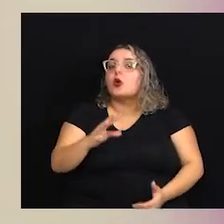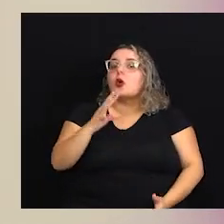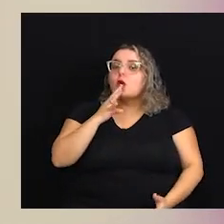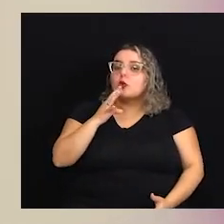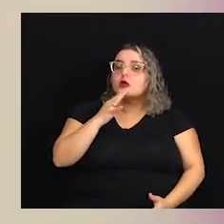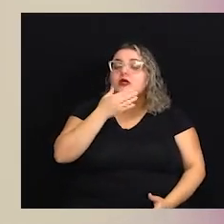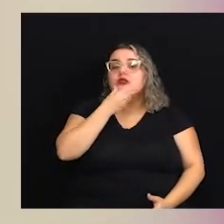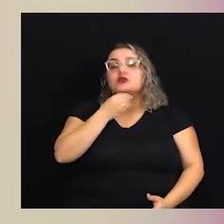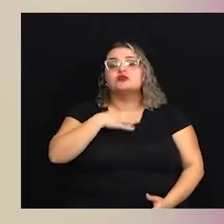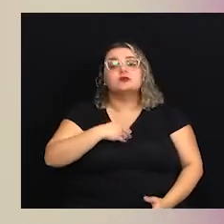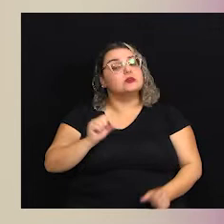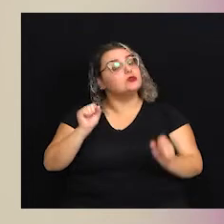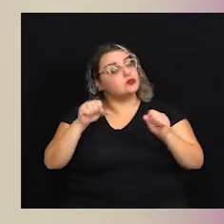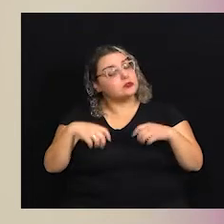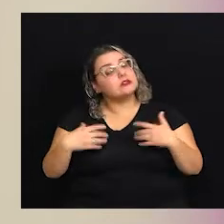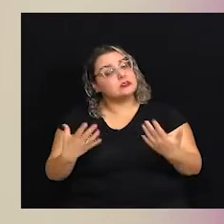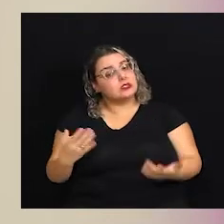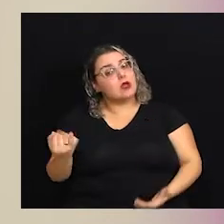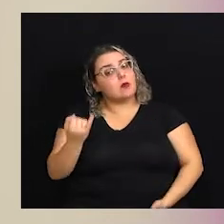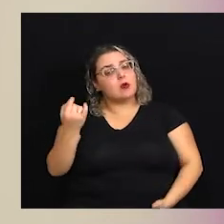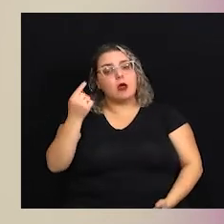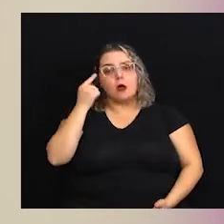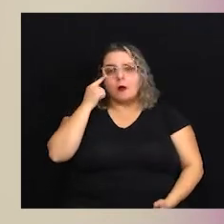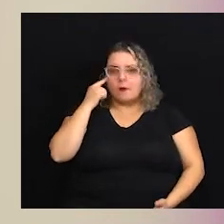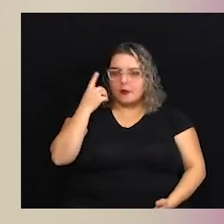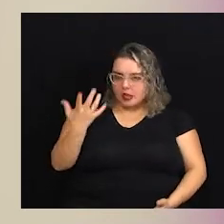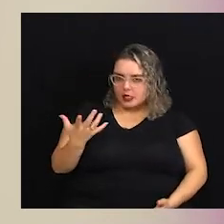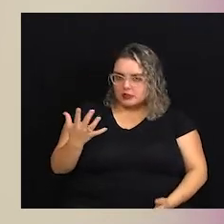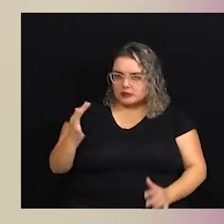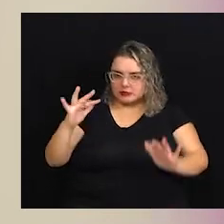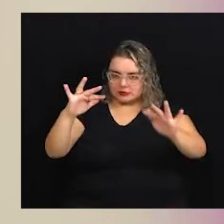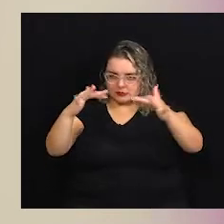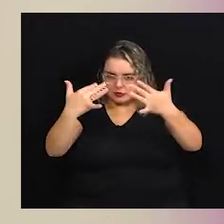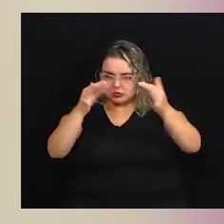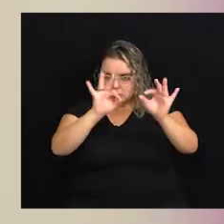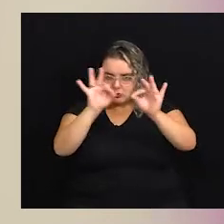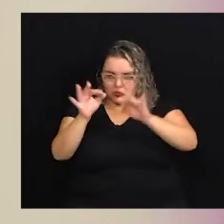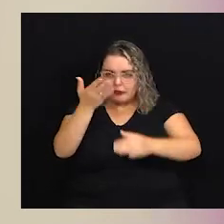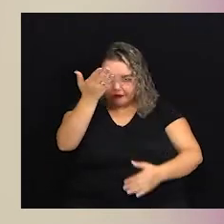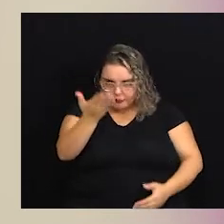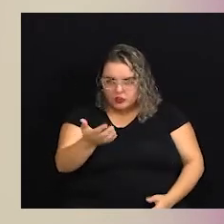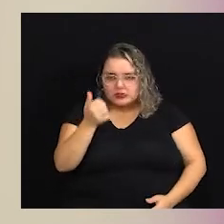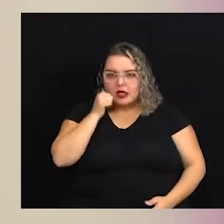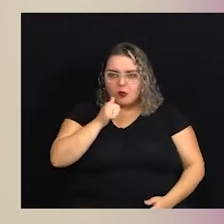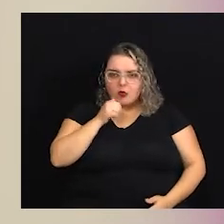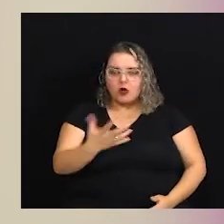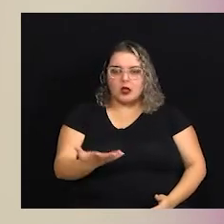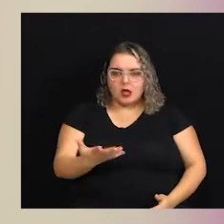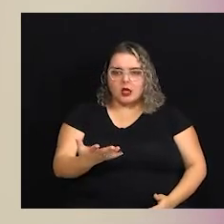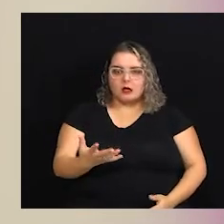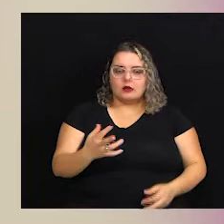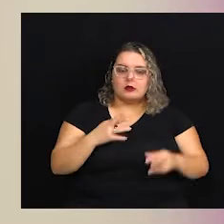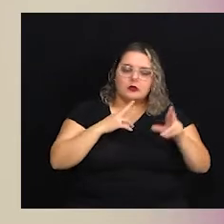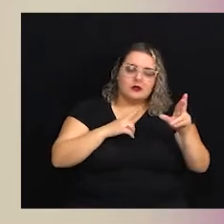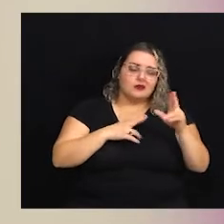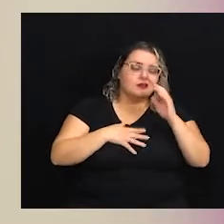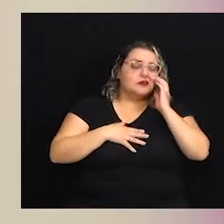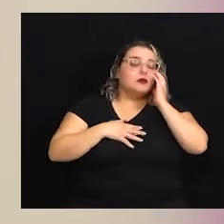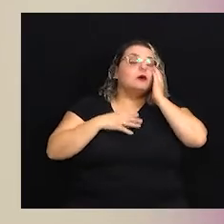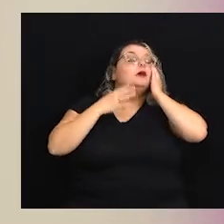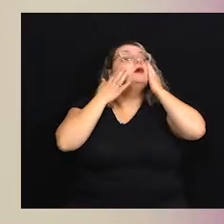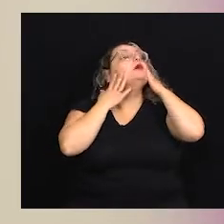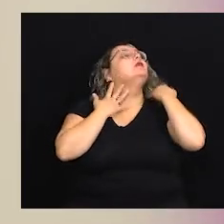e o filho, por exemplo, sim. Porque imagina a nossa ouvinte que está aí, você está dormindo